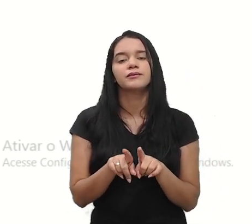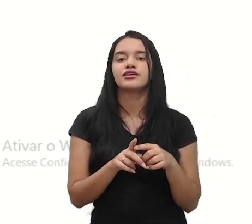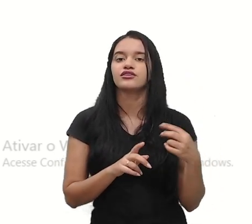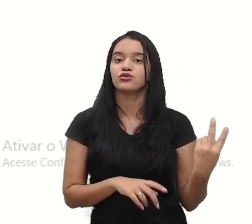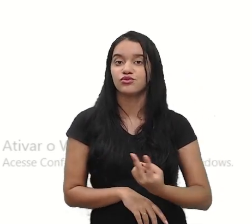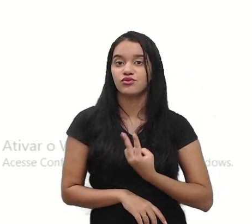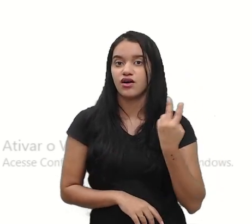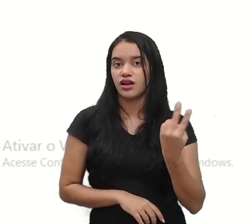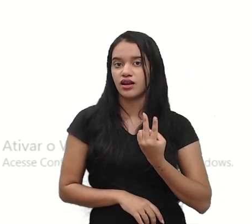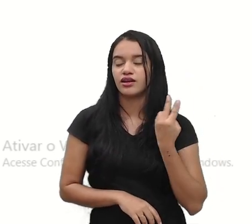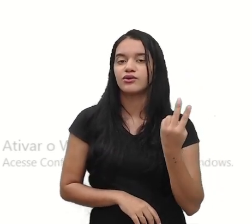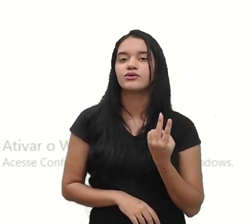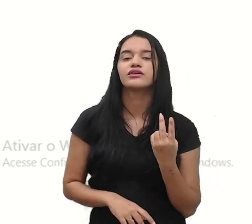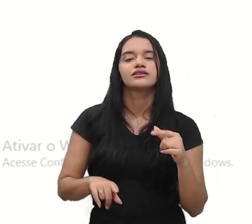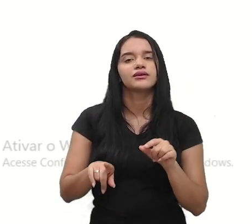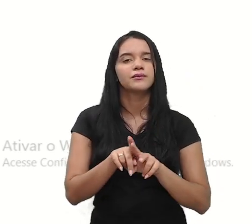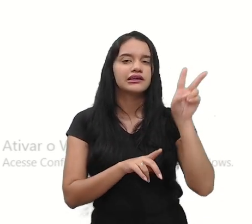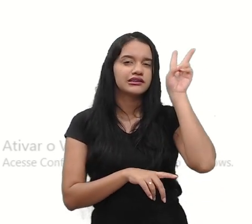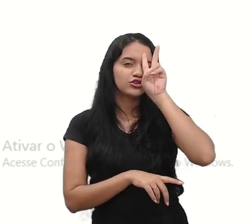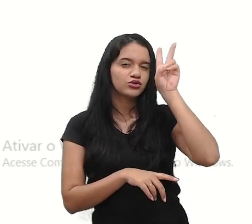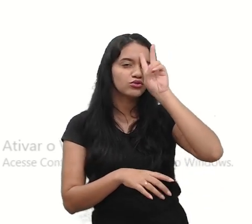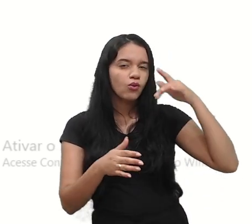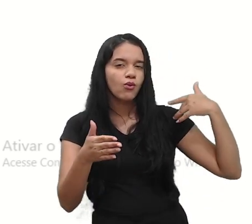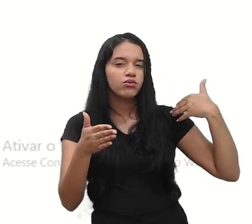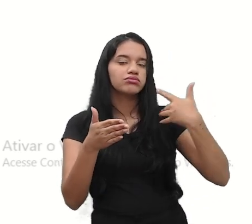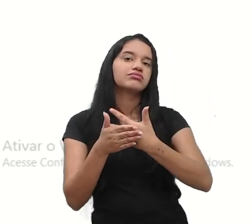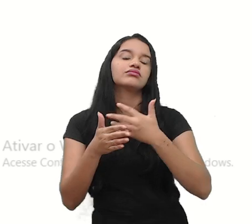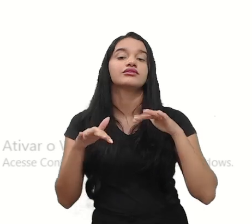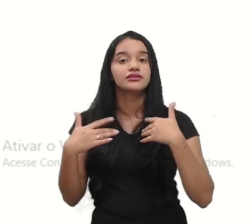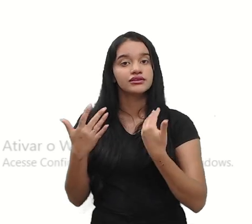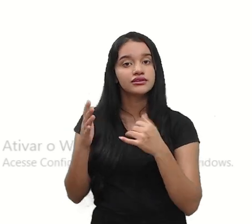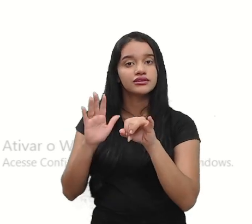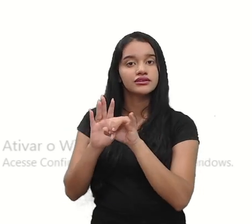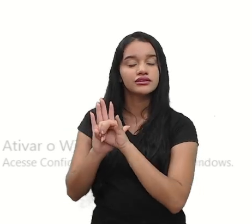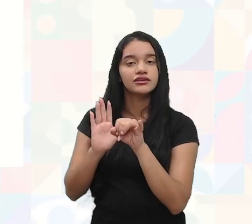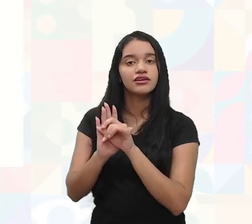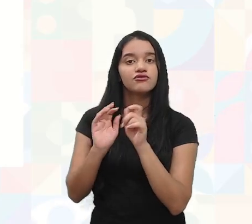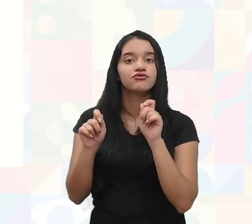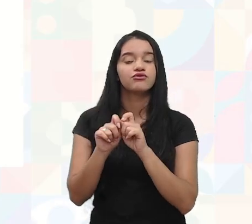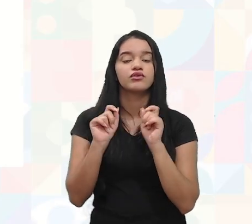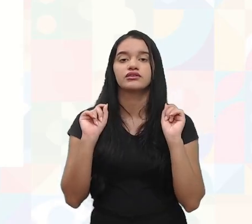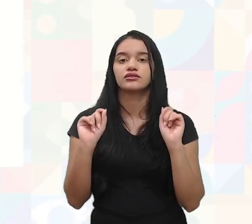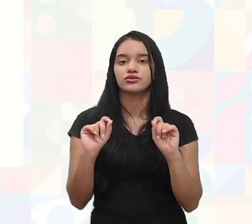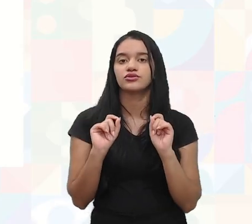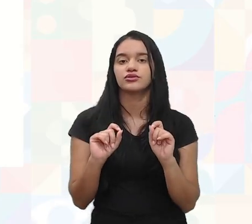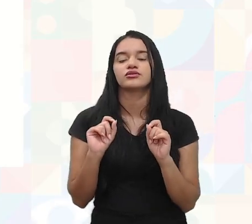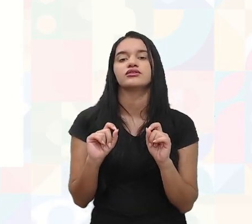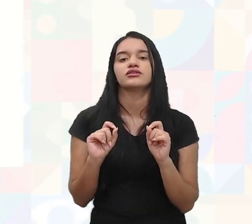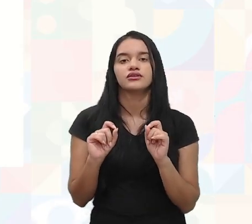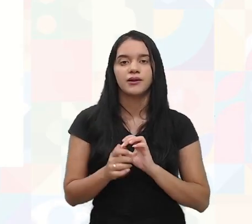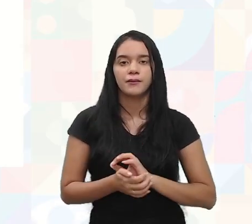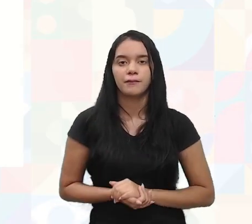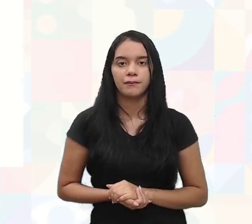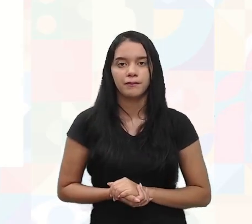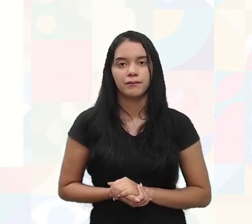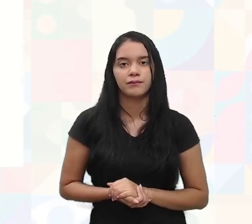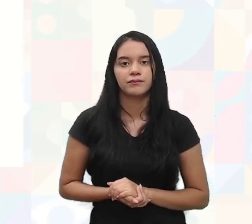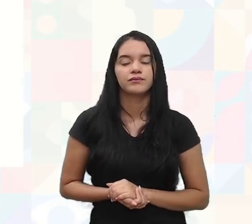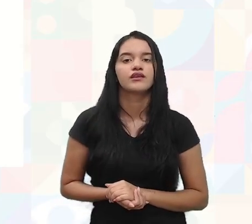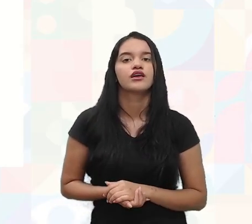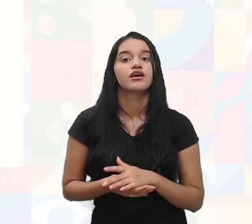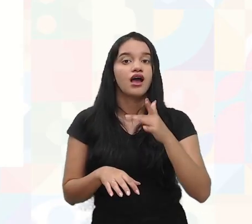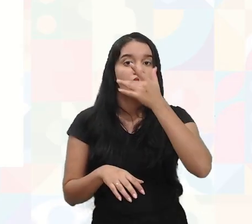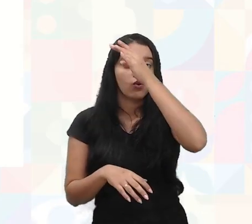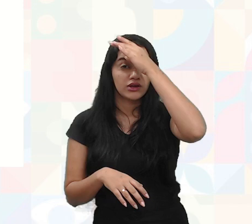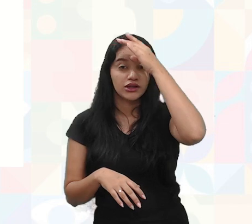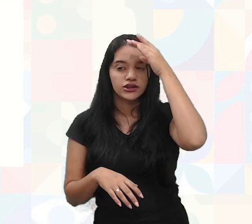valores e com a sua história. Então, a identidade da marca, ela faz com que o